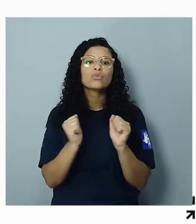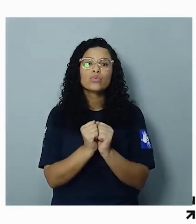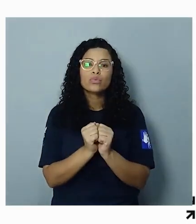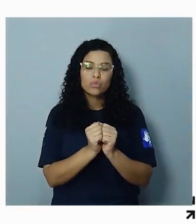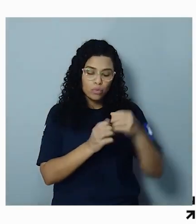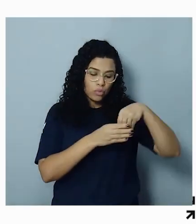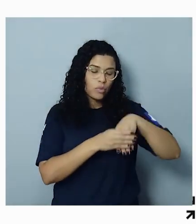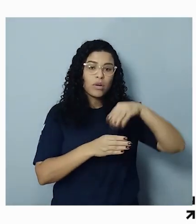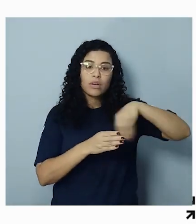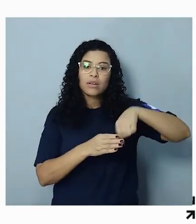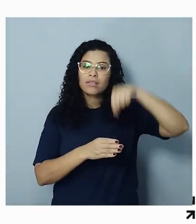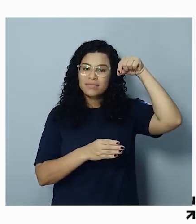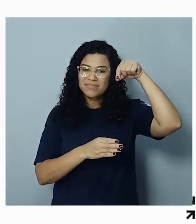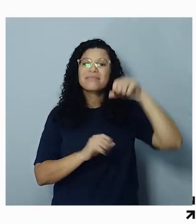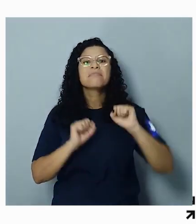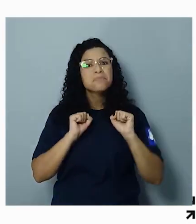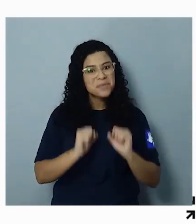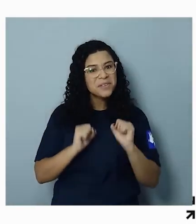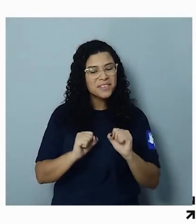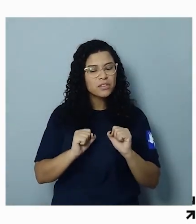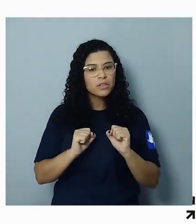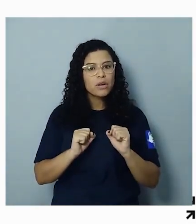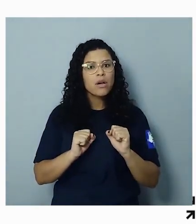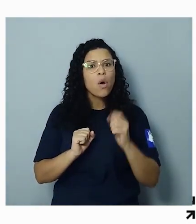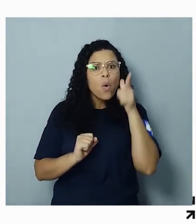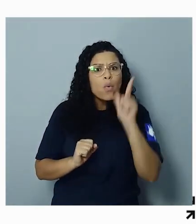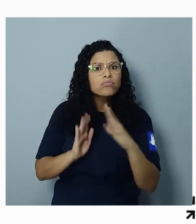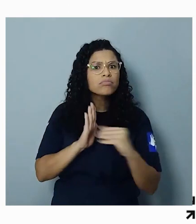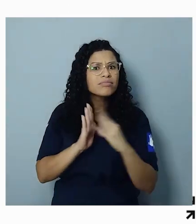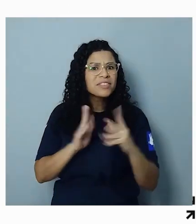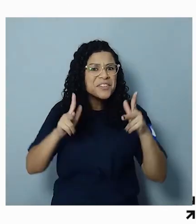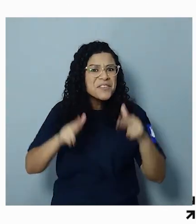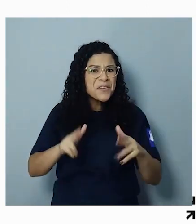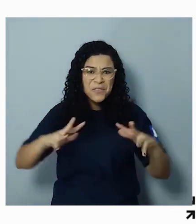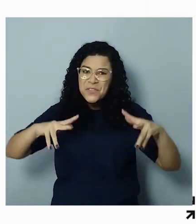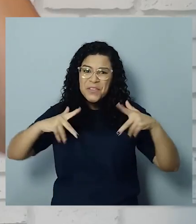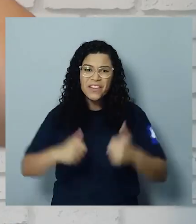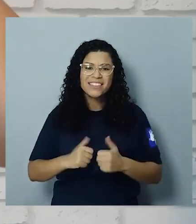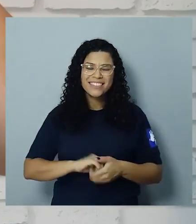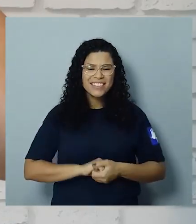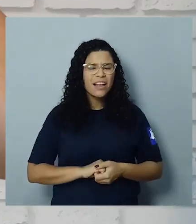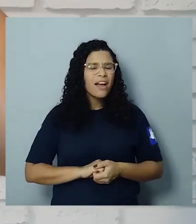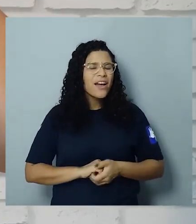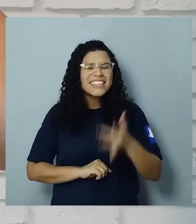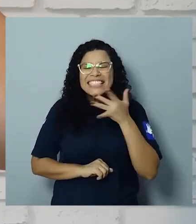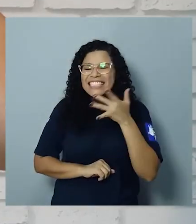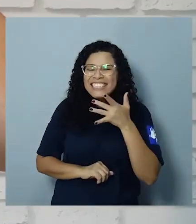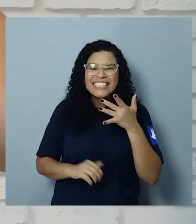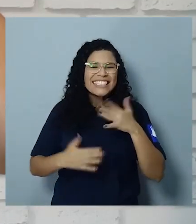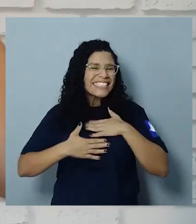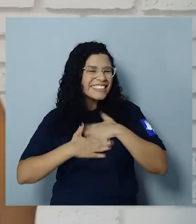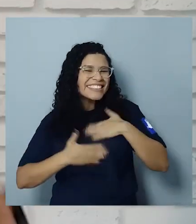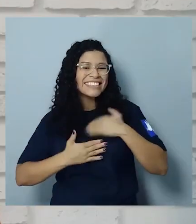os nomes dos bichos colocar no saquinho e sortear Será que vocês conseguem ficar todos os bichos e delícia